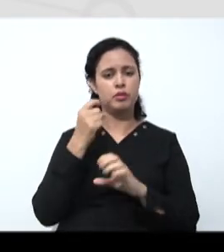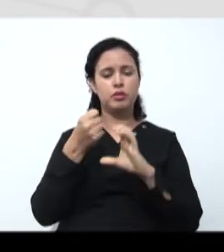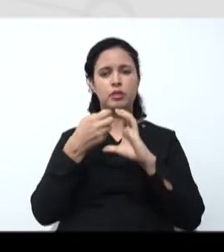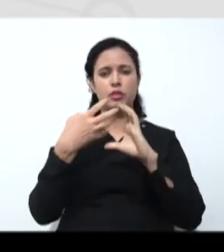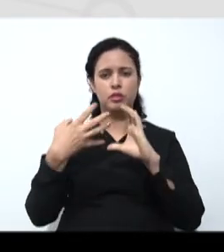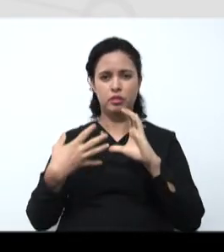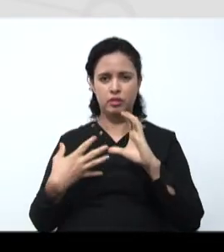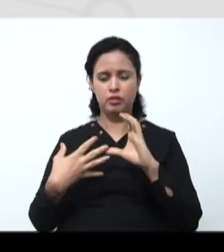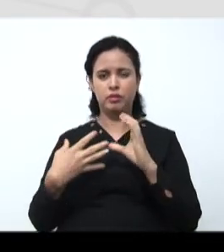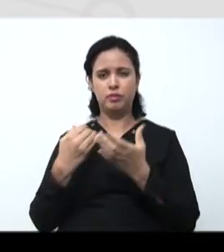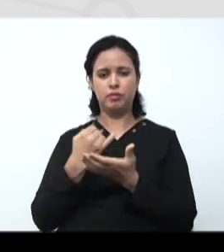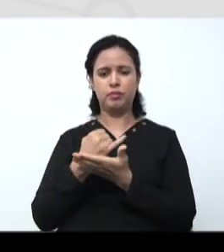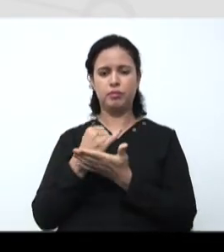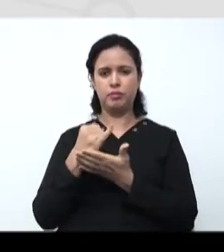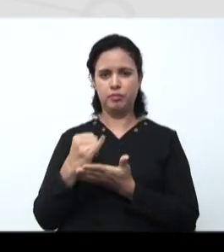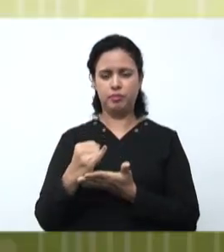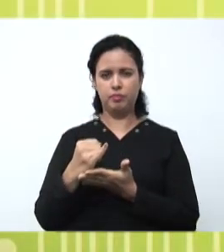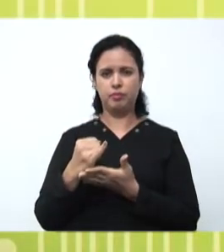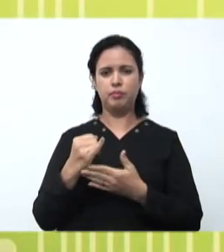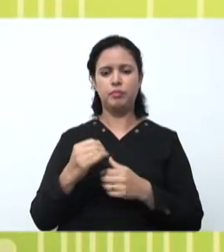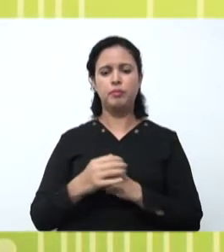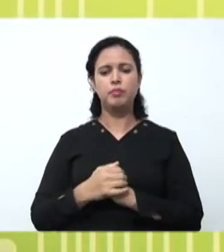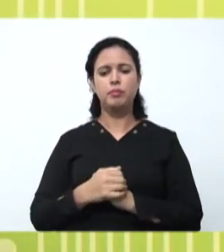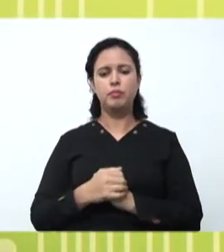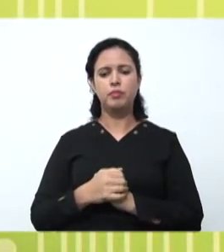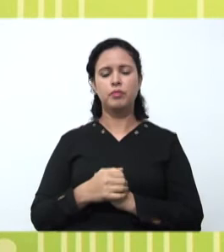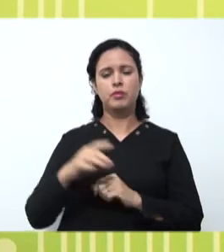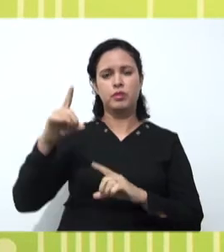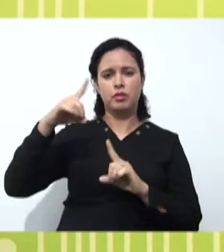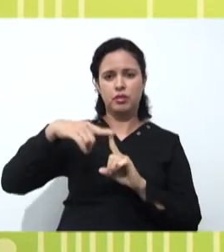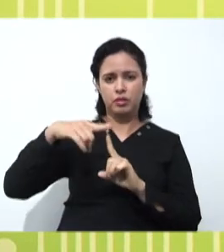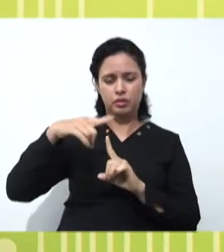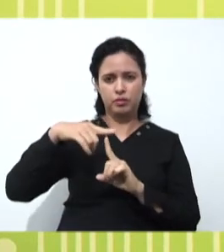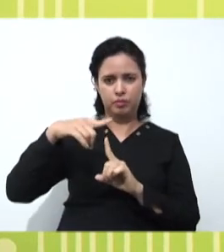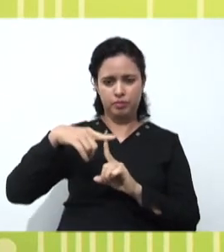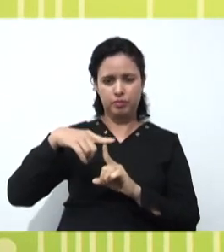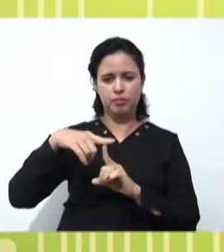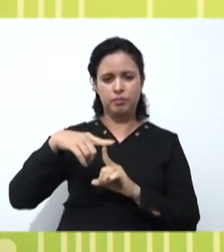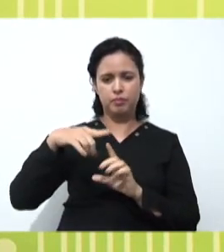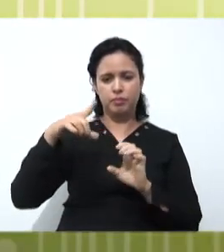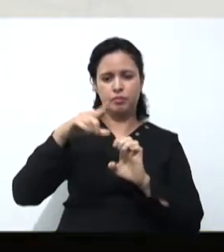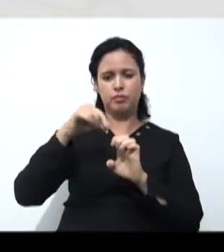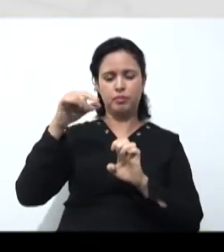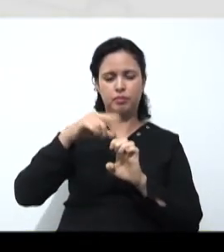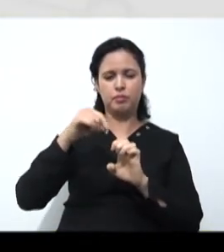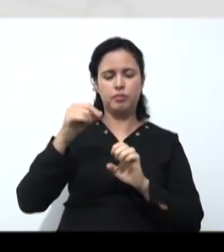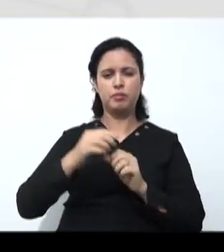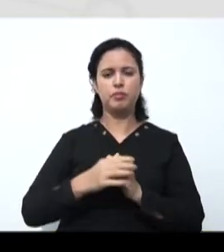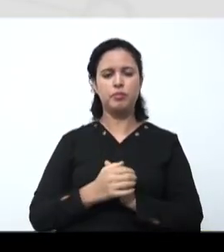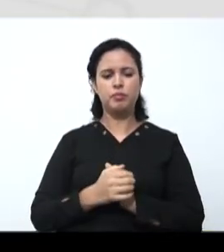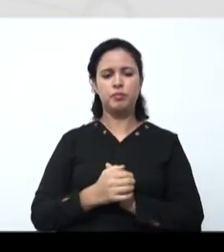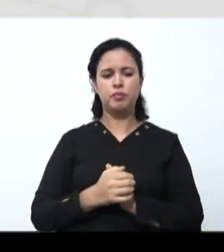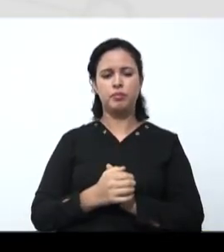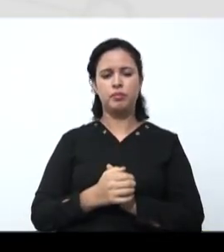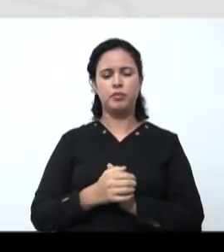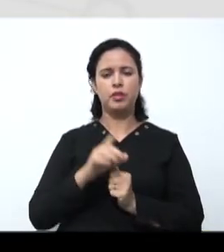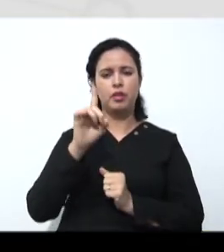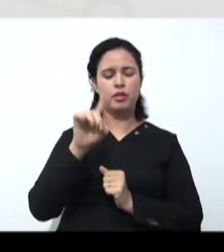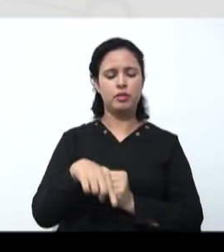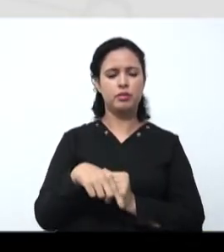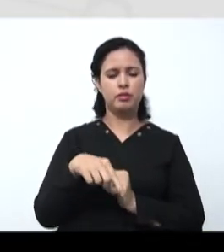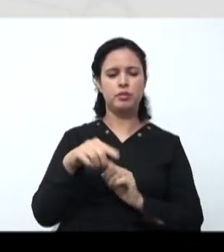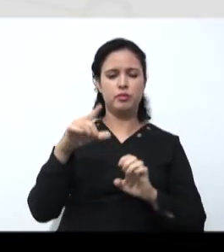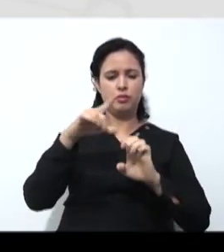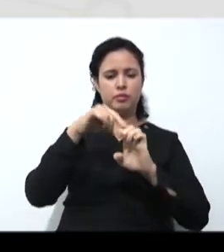caracterizar essa iniciativa do Samuel, né? Que tipo de empreendedor ele é? Vamos aí, então? A gente considerou que ele é